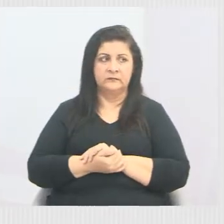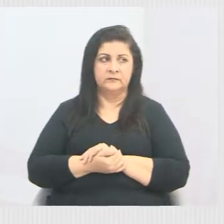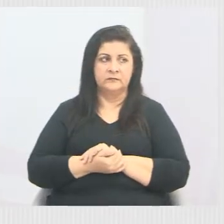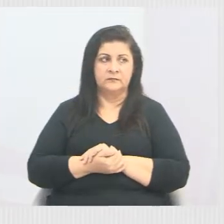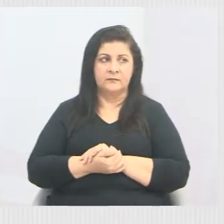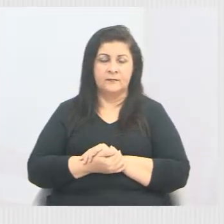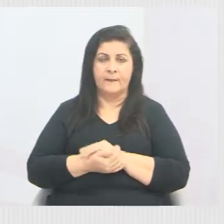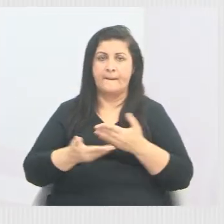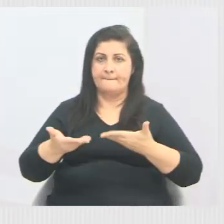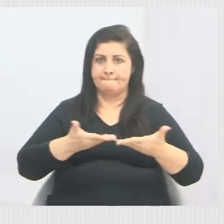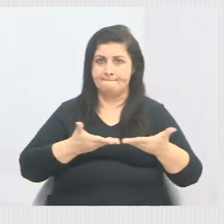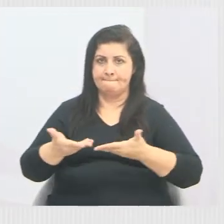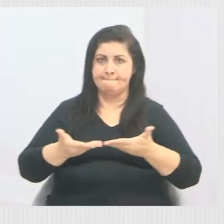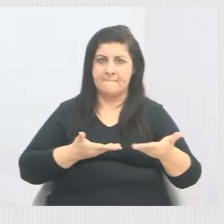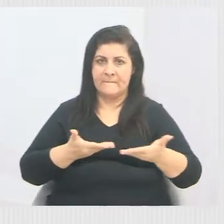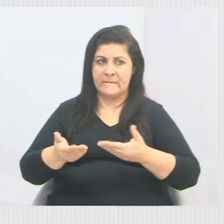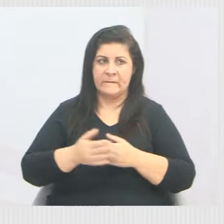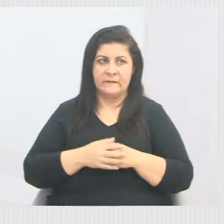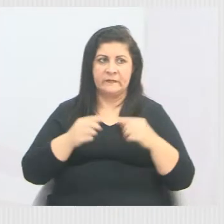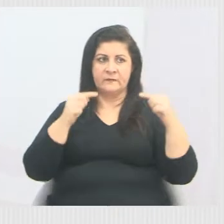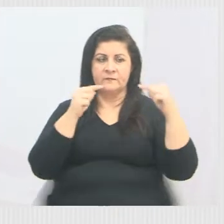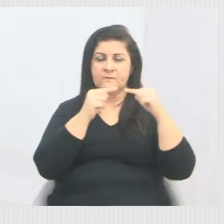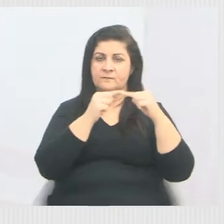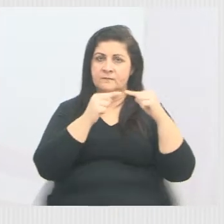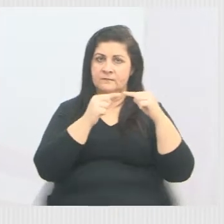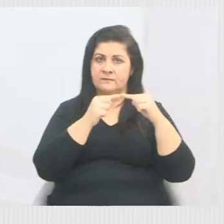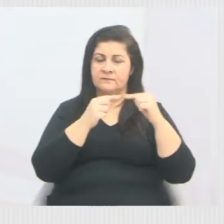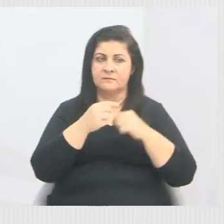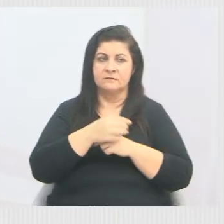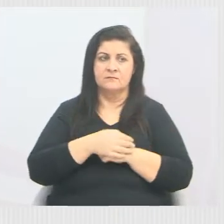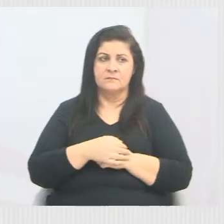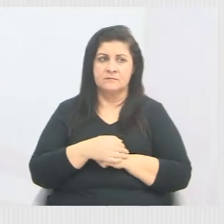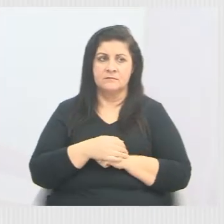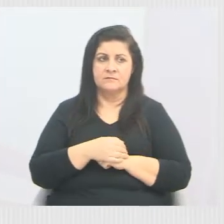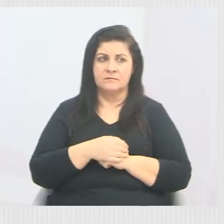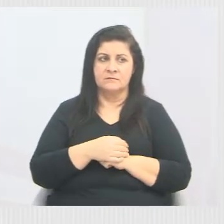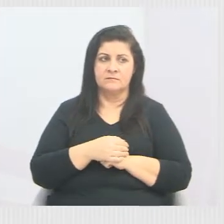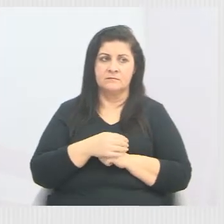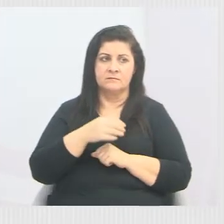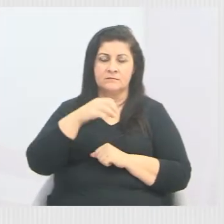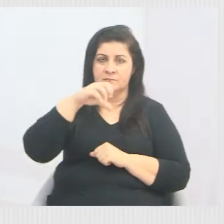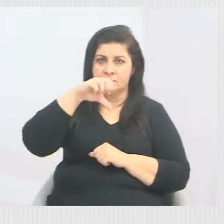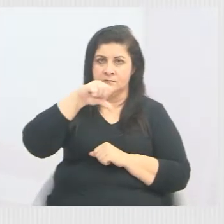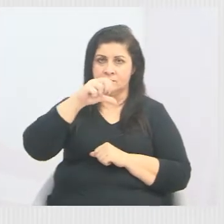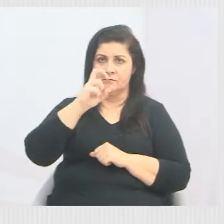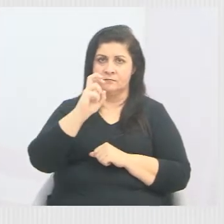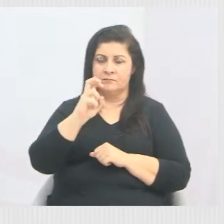Receita de serviços. Meta orçamentária anual projetada,